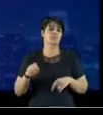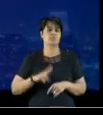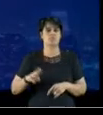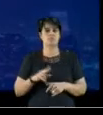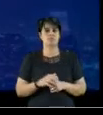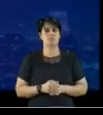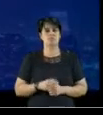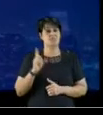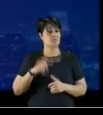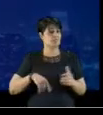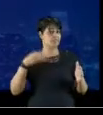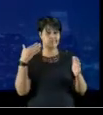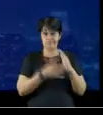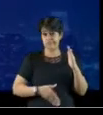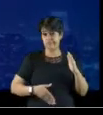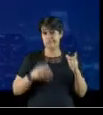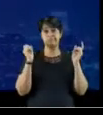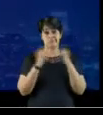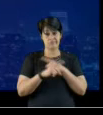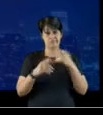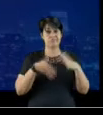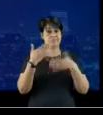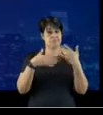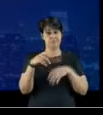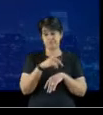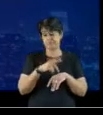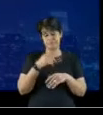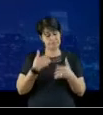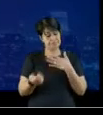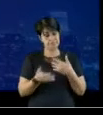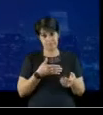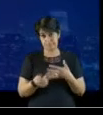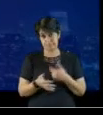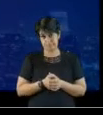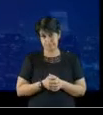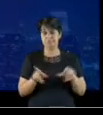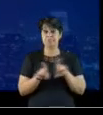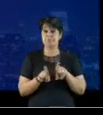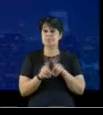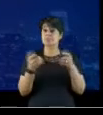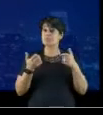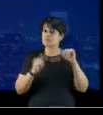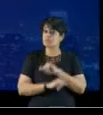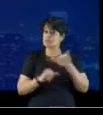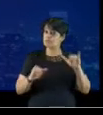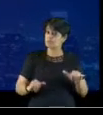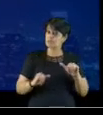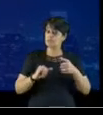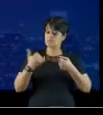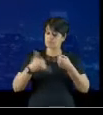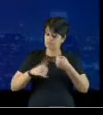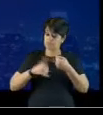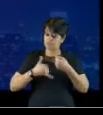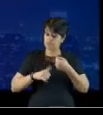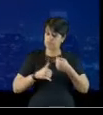é uma trava terrível ao desenvolvimento de qualquer país. Ressalto que a própria Anatel reconhece a existência de